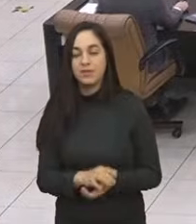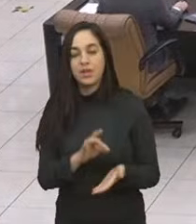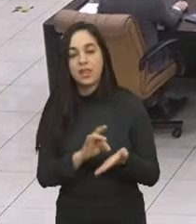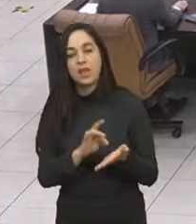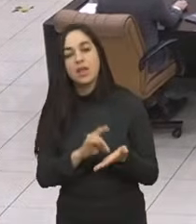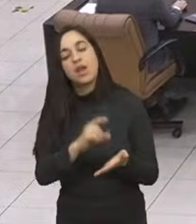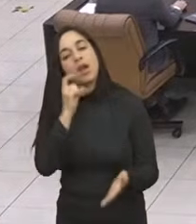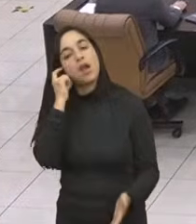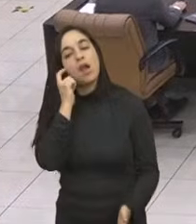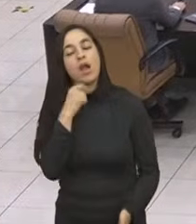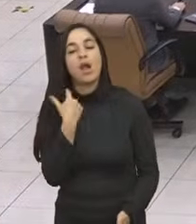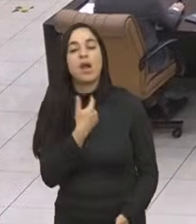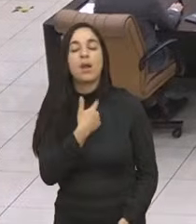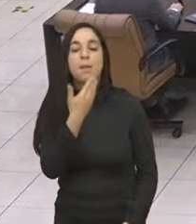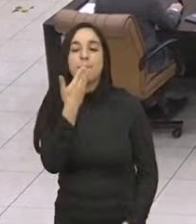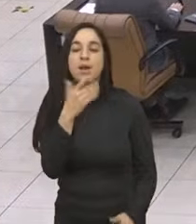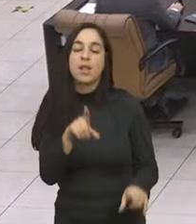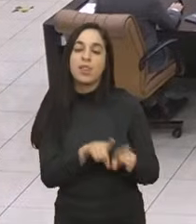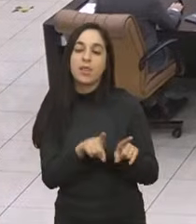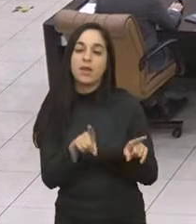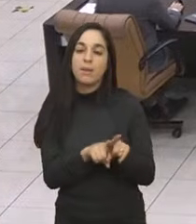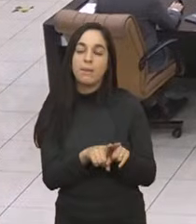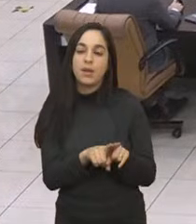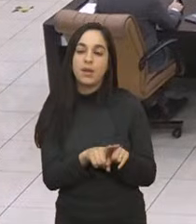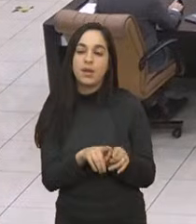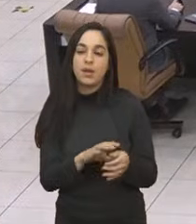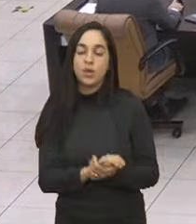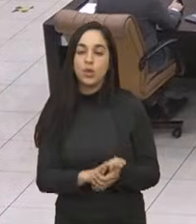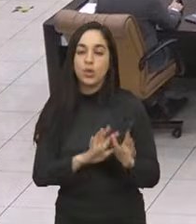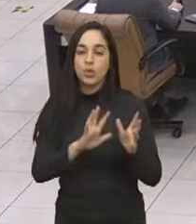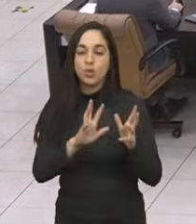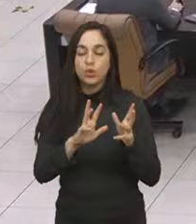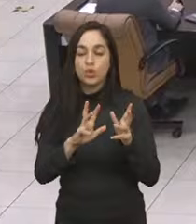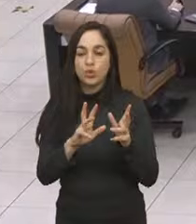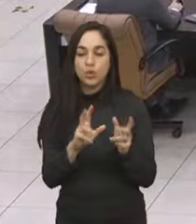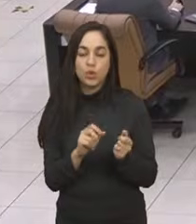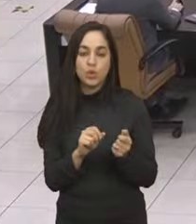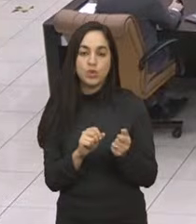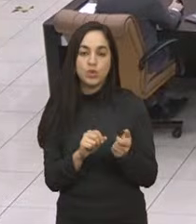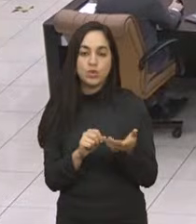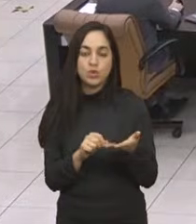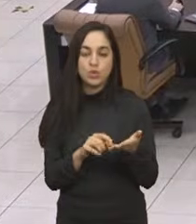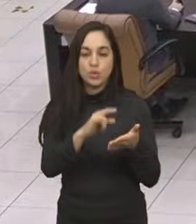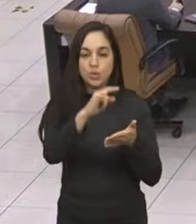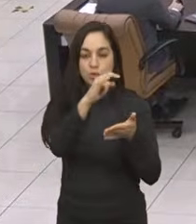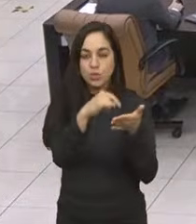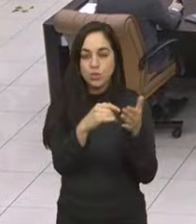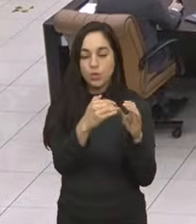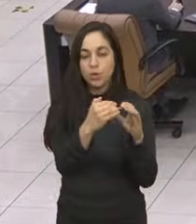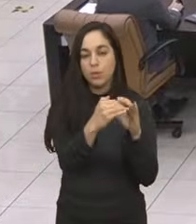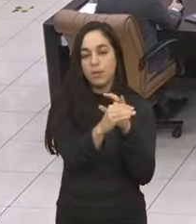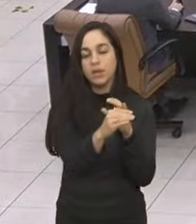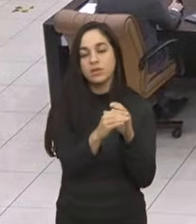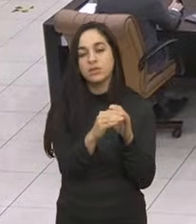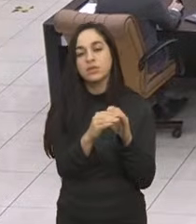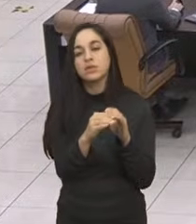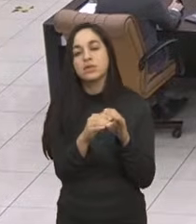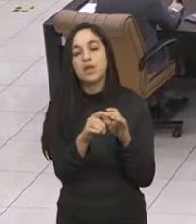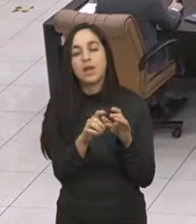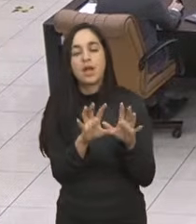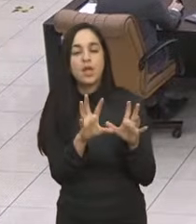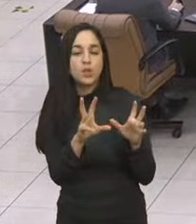pede também é a digitalização de todos os nossos documentos, que sejam entregues de forma digital para facilitar